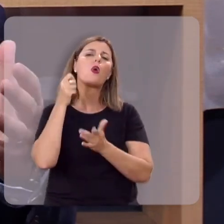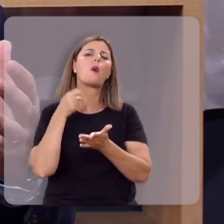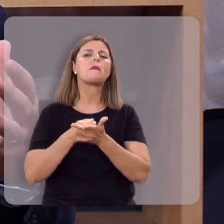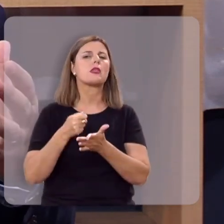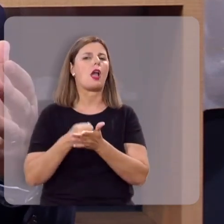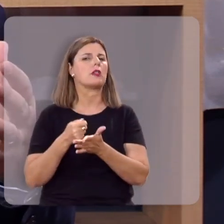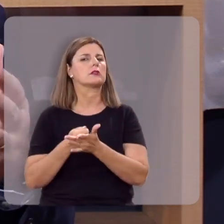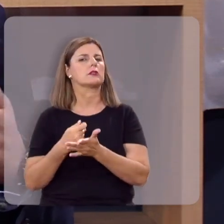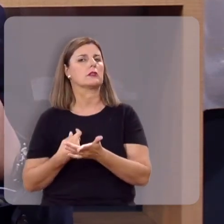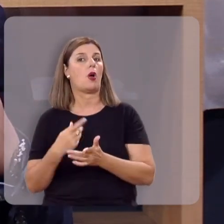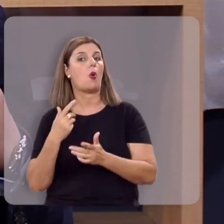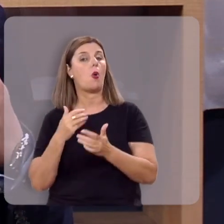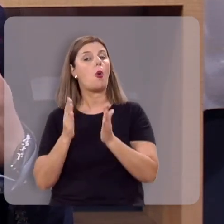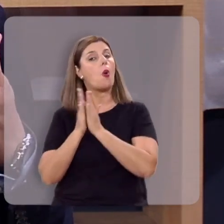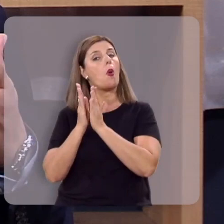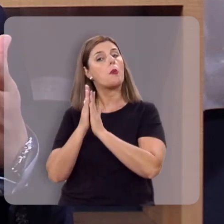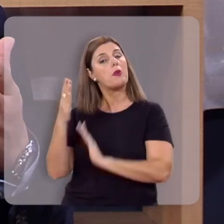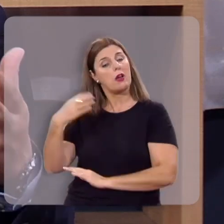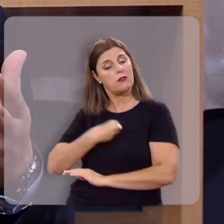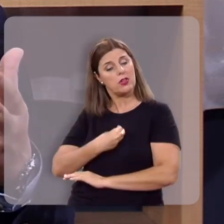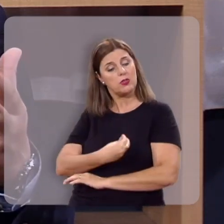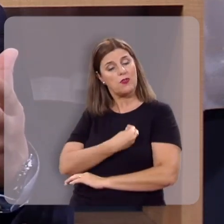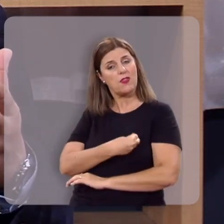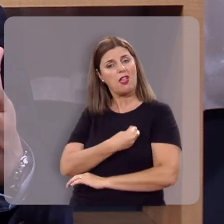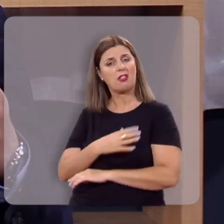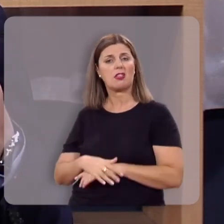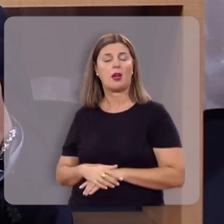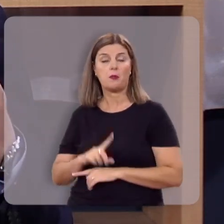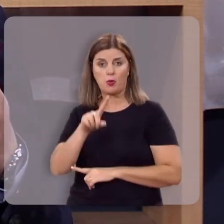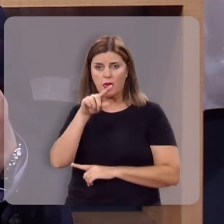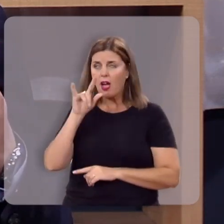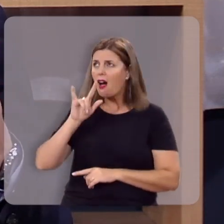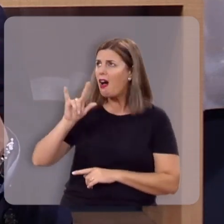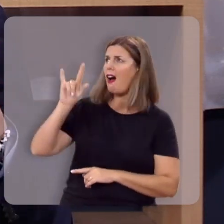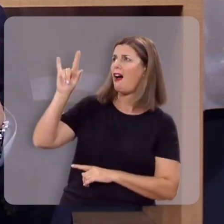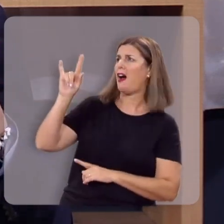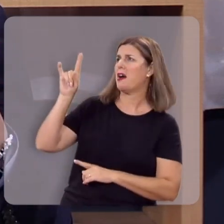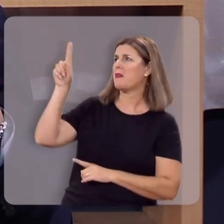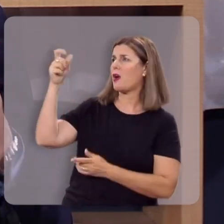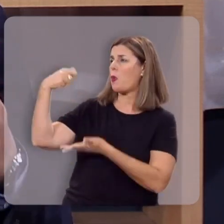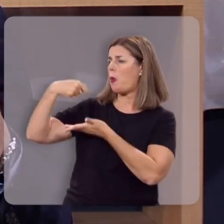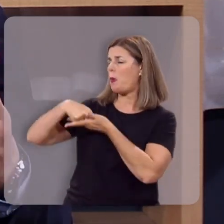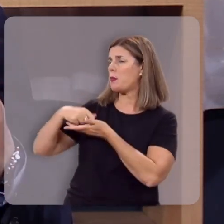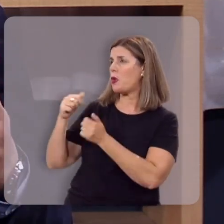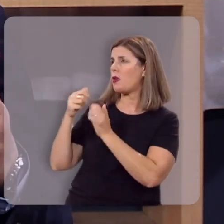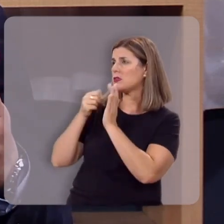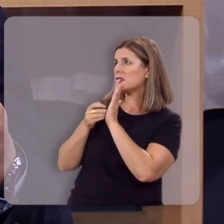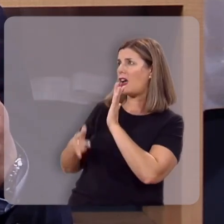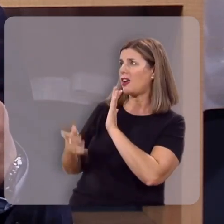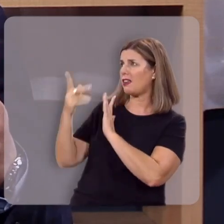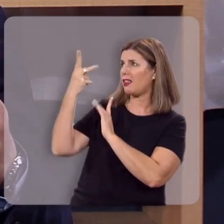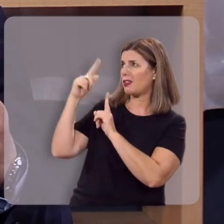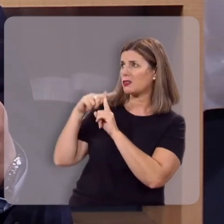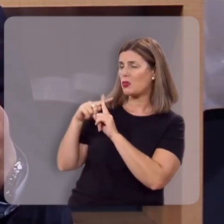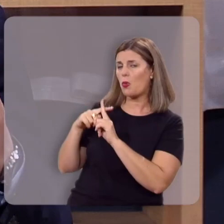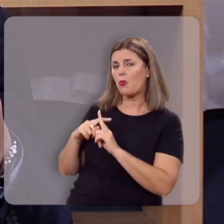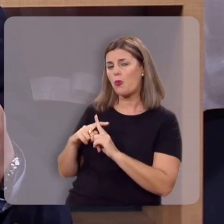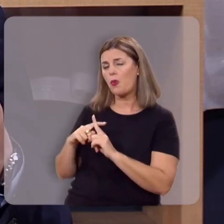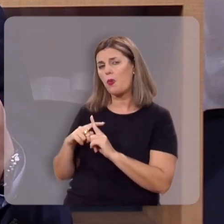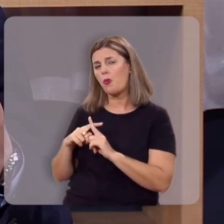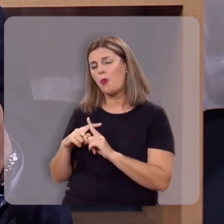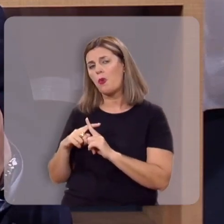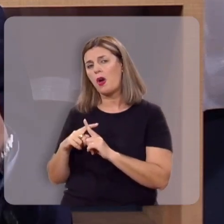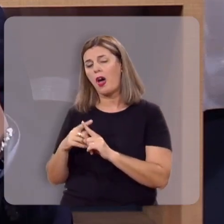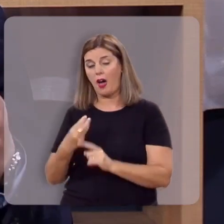mera obrigação. Orar se torna um estilo de vida, porque você ama aquele que te comprou com o sangue dele na cruz. E para